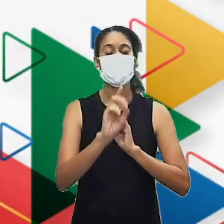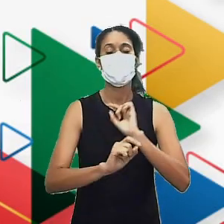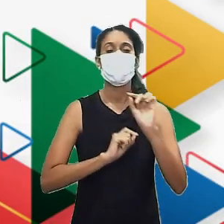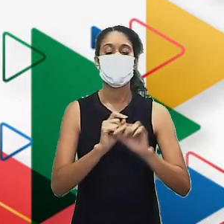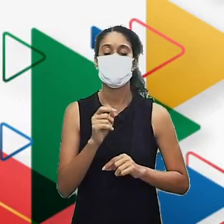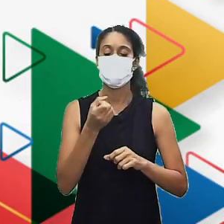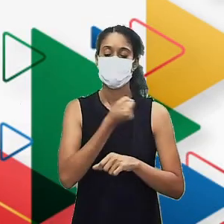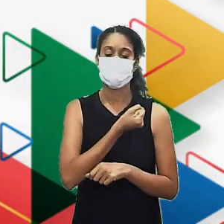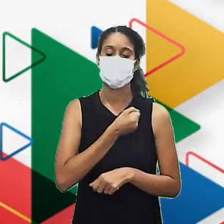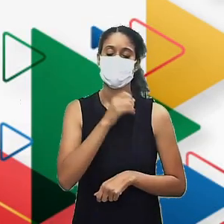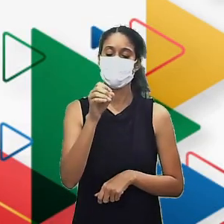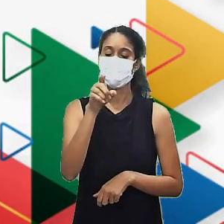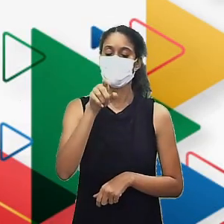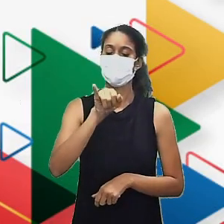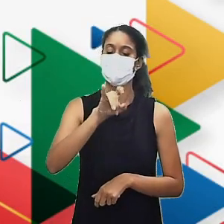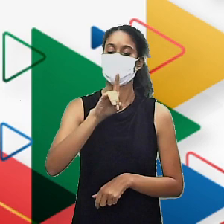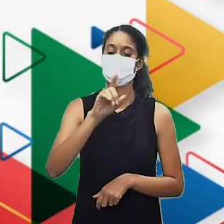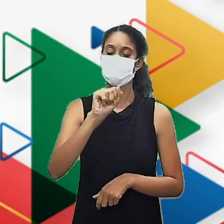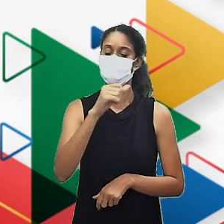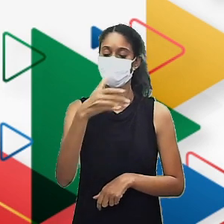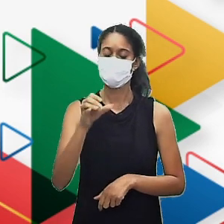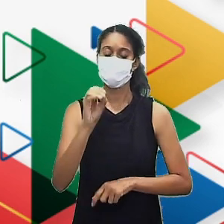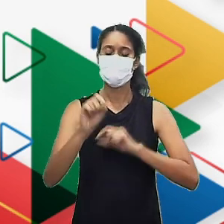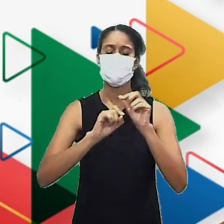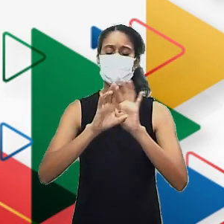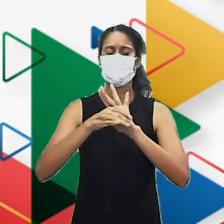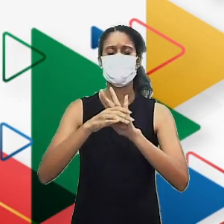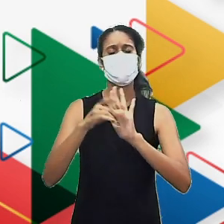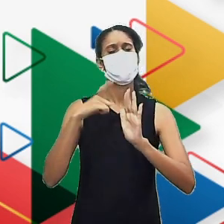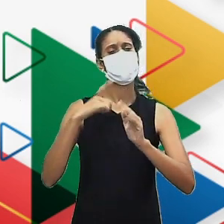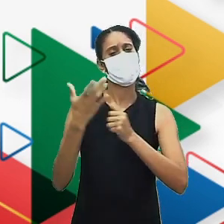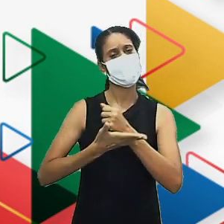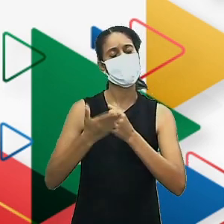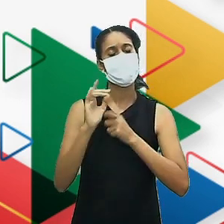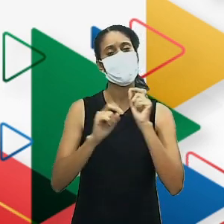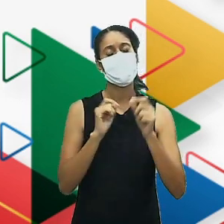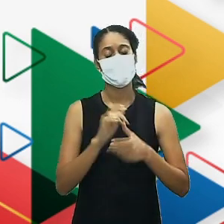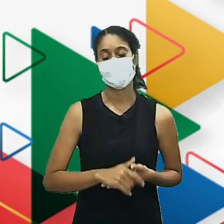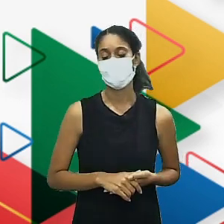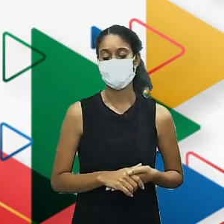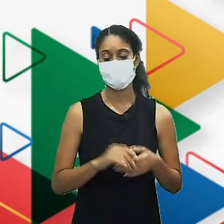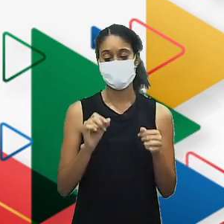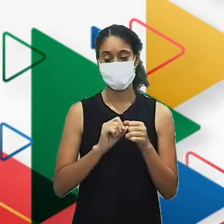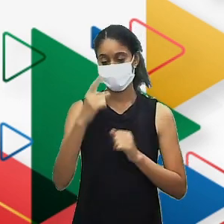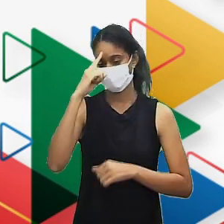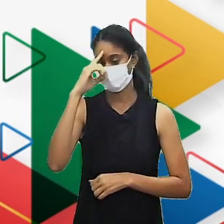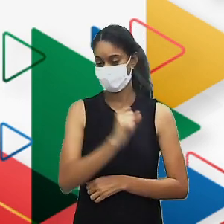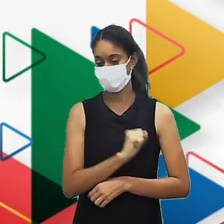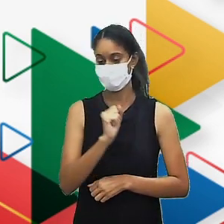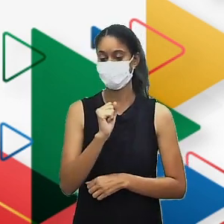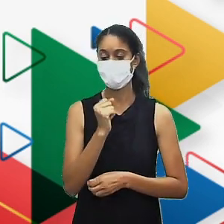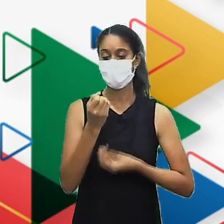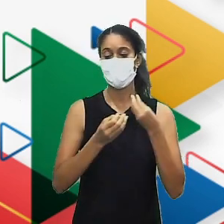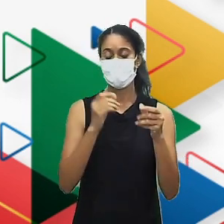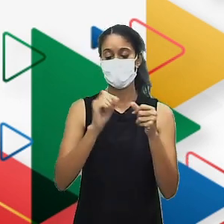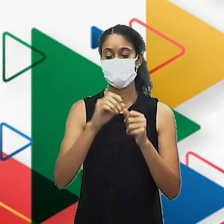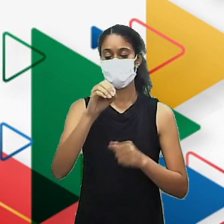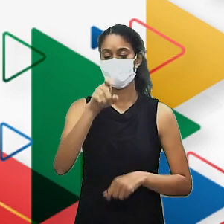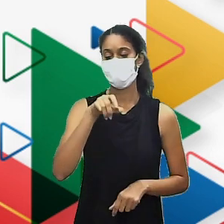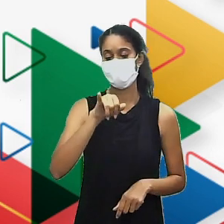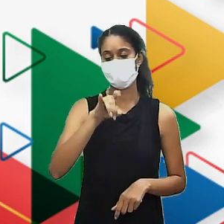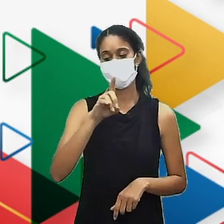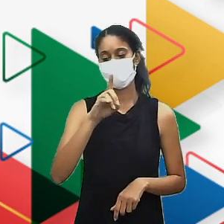número de oxidação. Qual o conceito básico para número de oxidação? É uma forma de compreender o estado de oxidação de